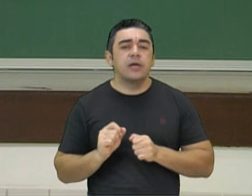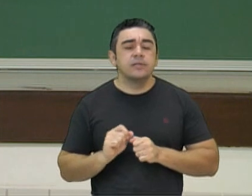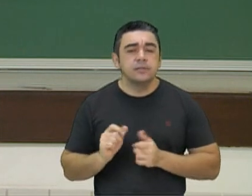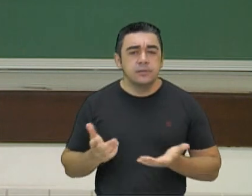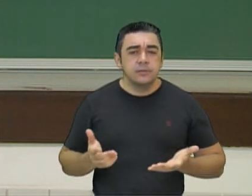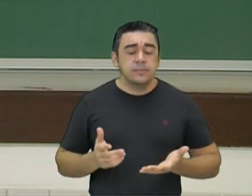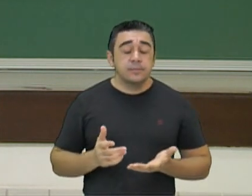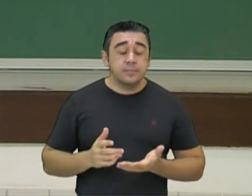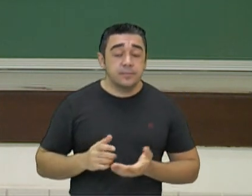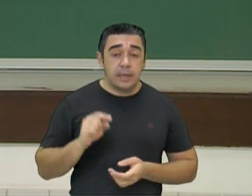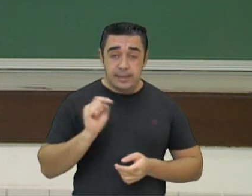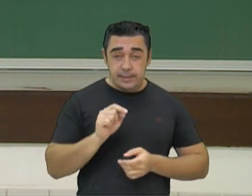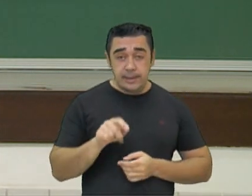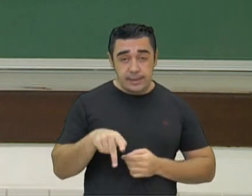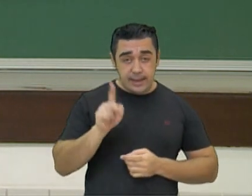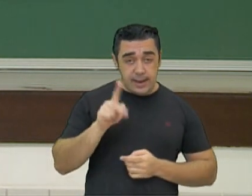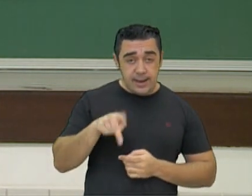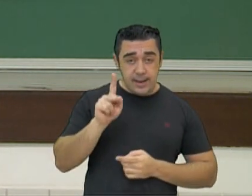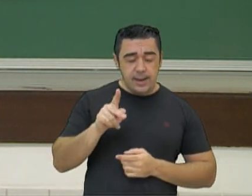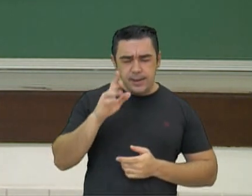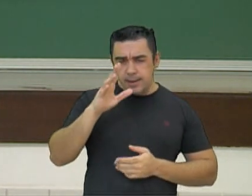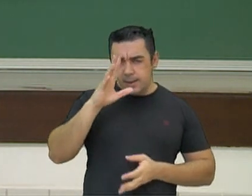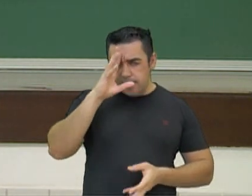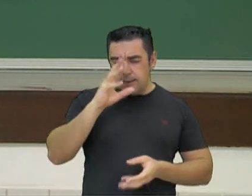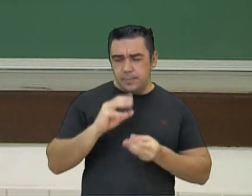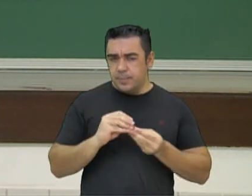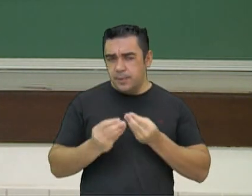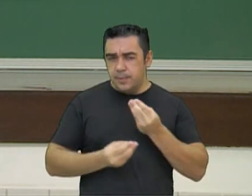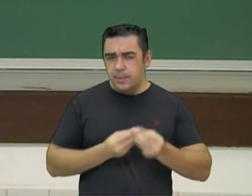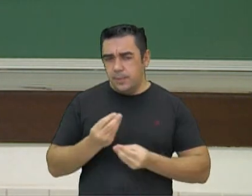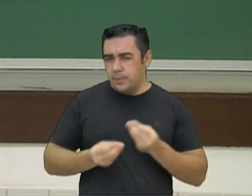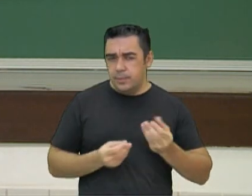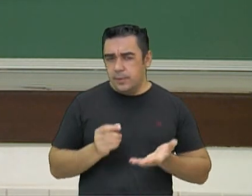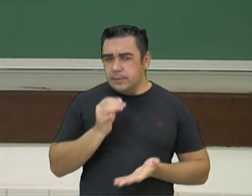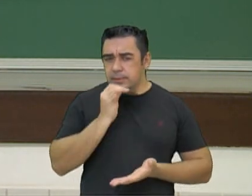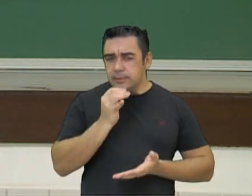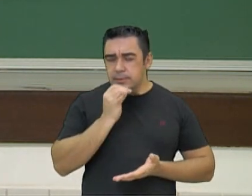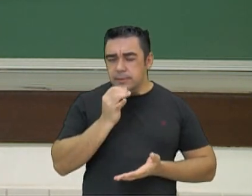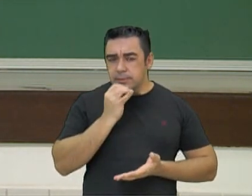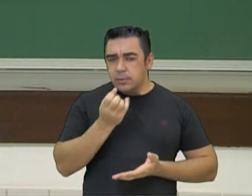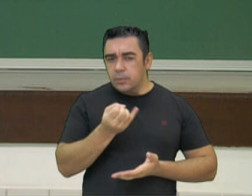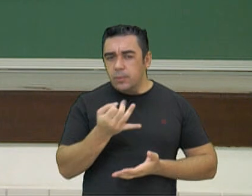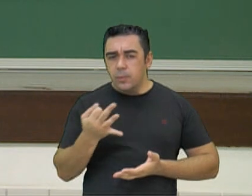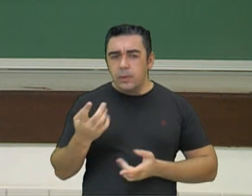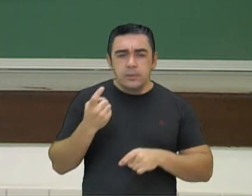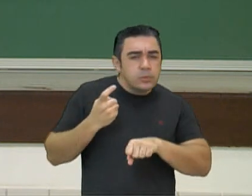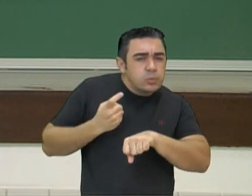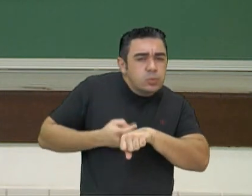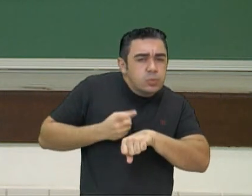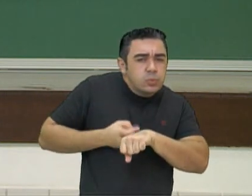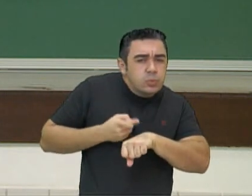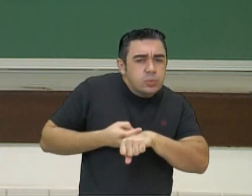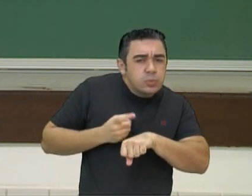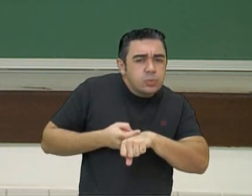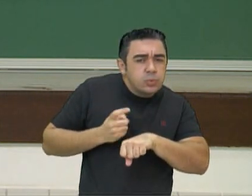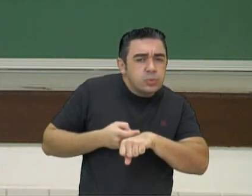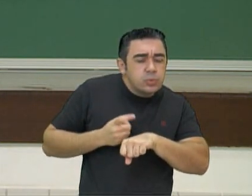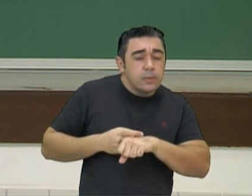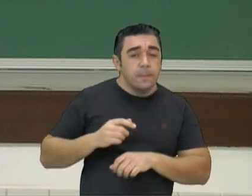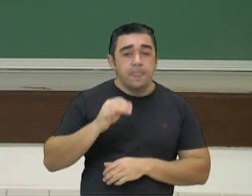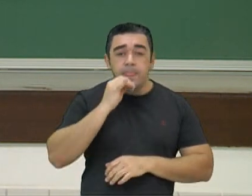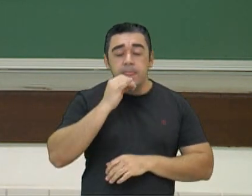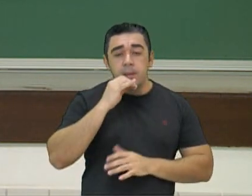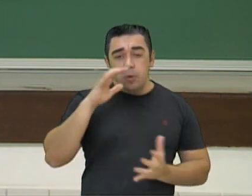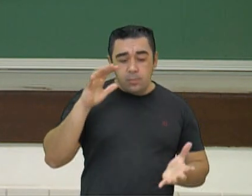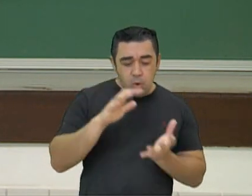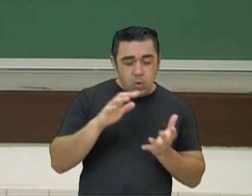constante elástica aqui, a gente pode entender como se fosse o grau de dureza da mola. Tem molas que são um